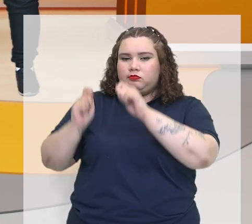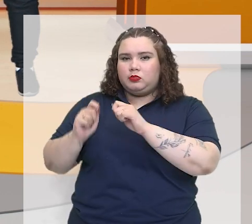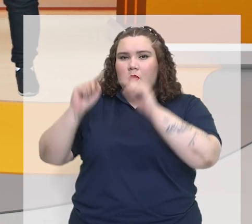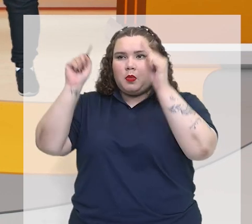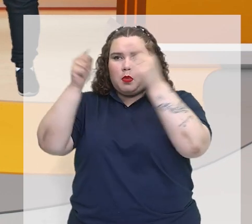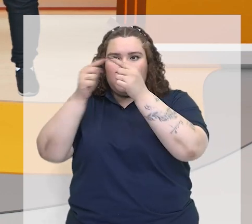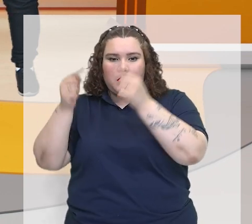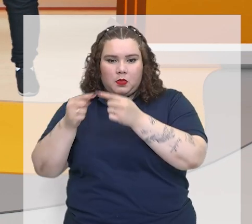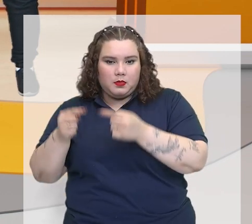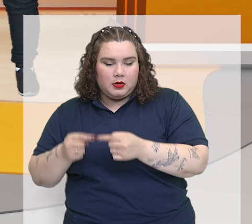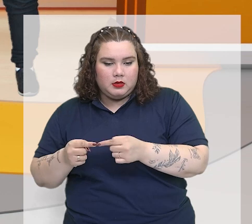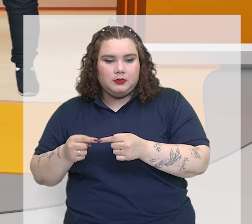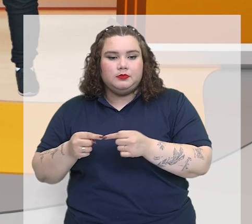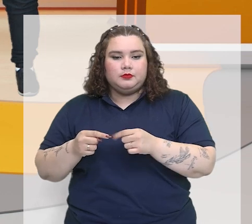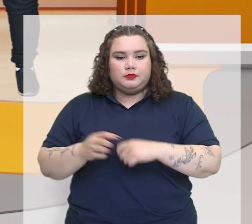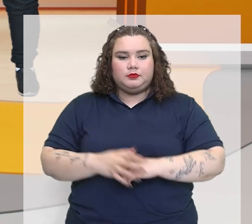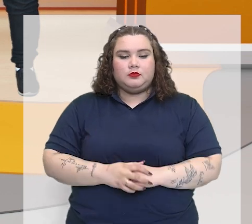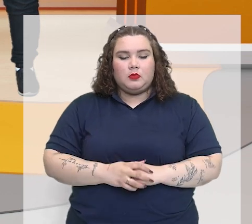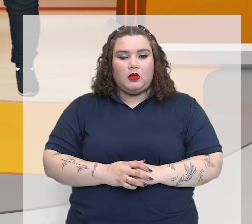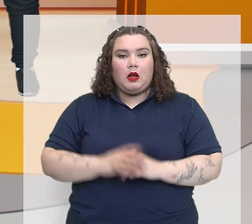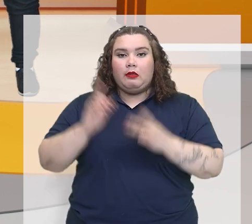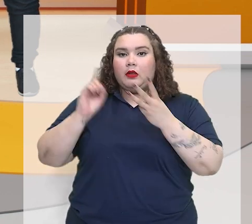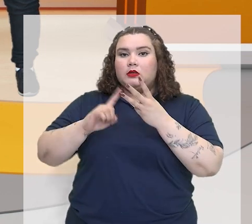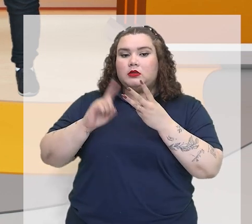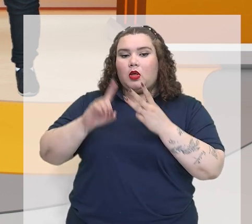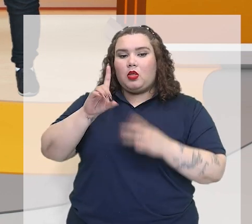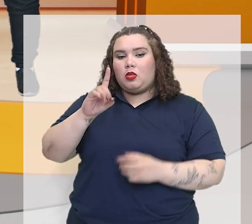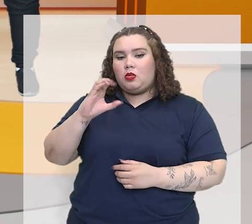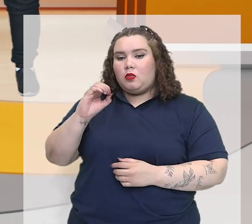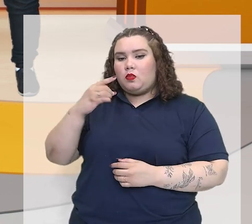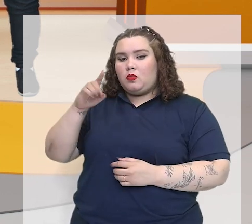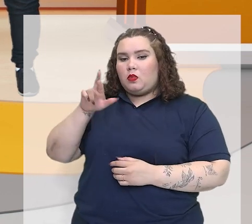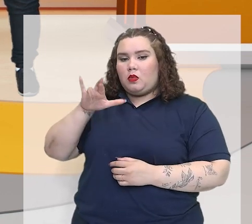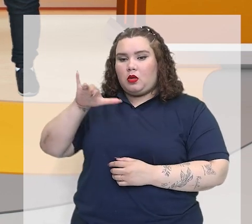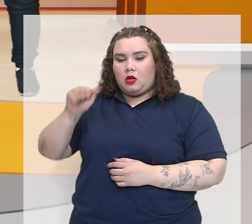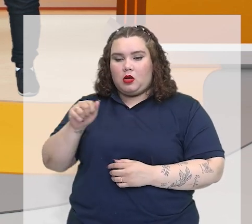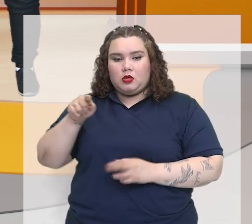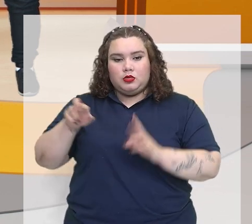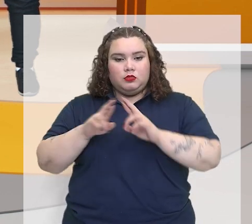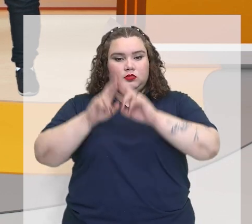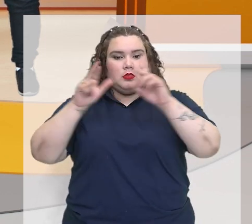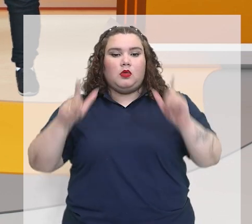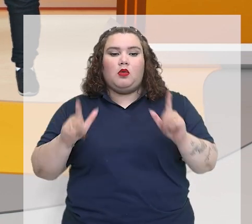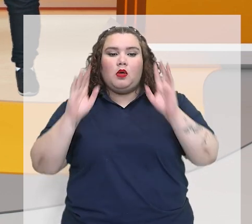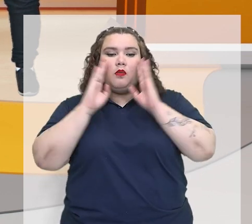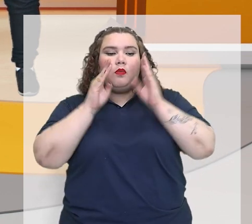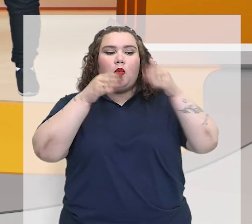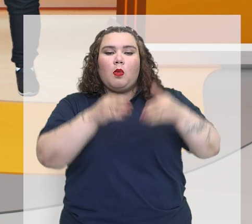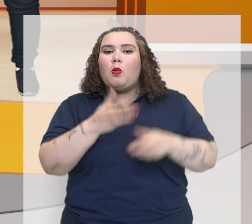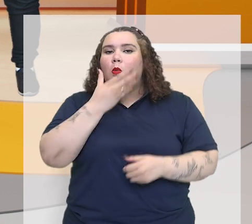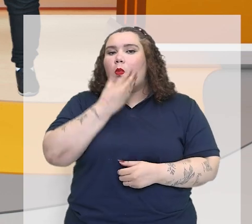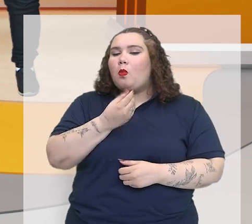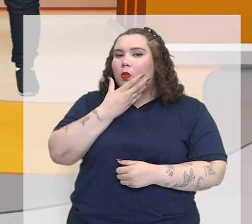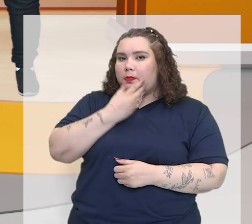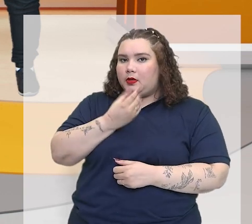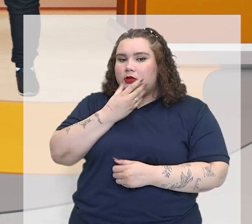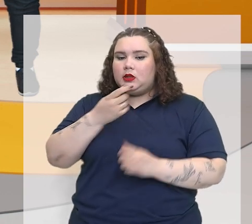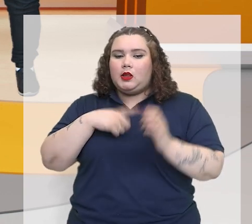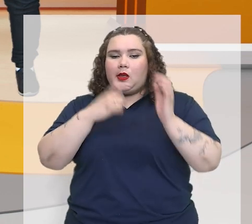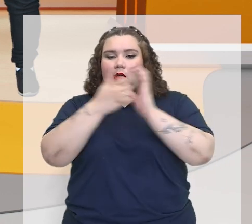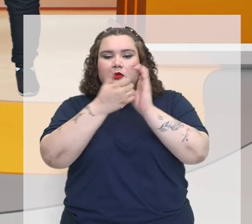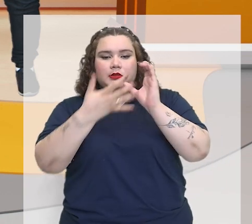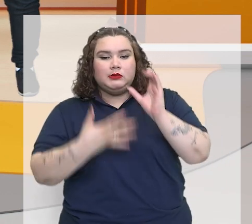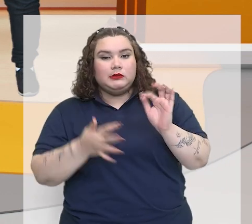além das proporções. E nós temos então a coluna dórica. Esta, diferente da anterior, é voltada ao homem